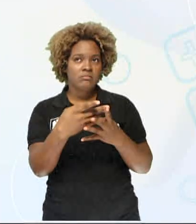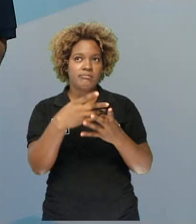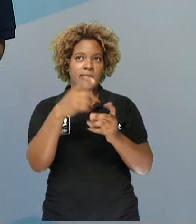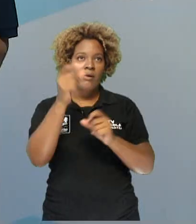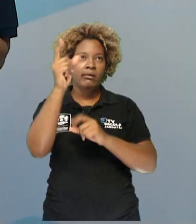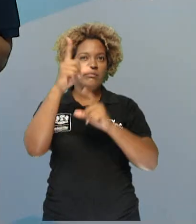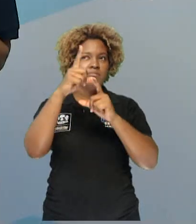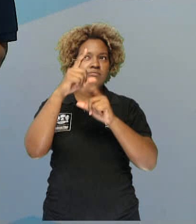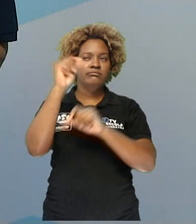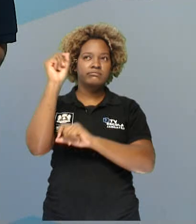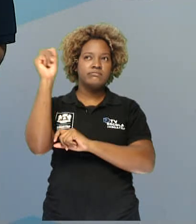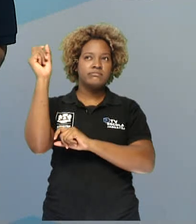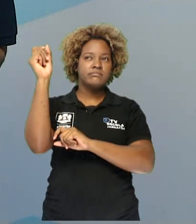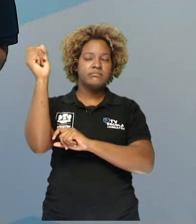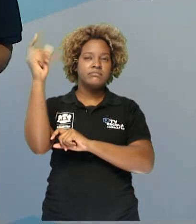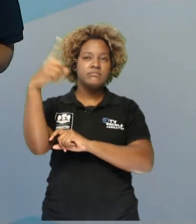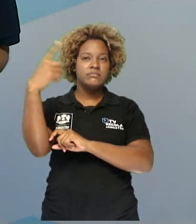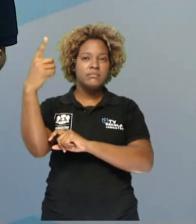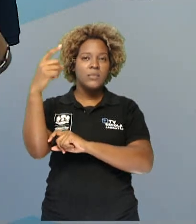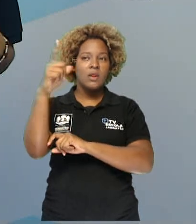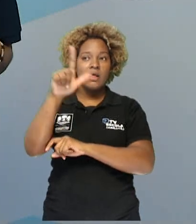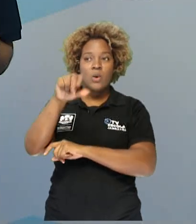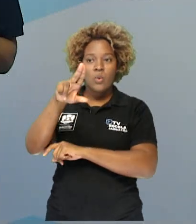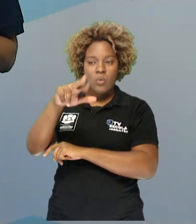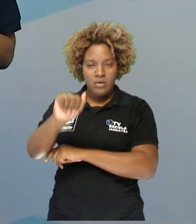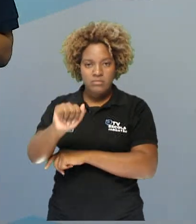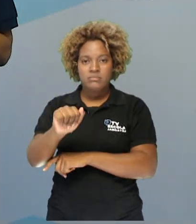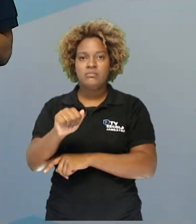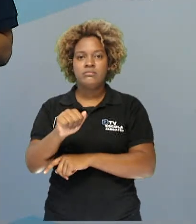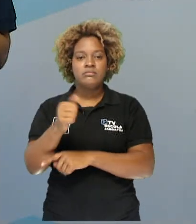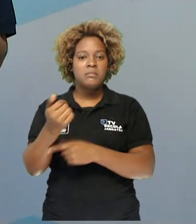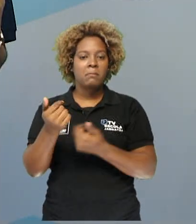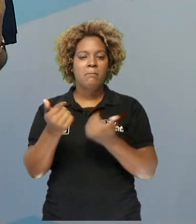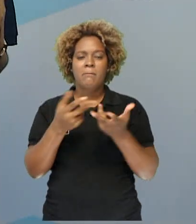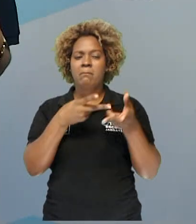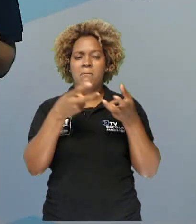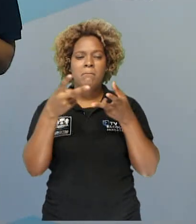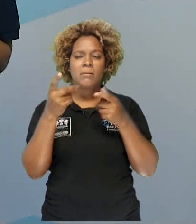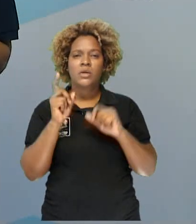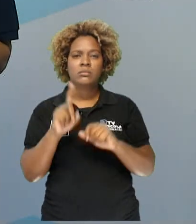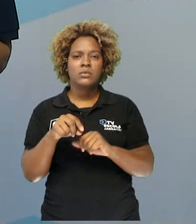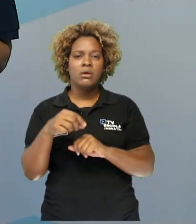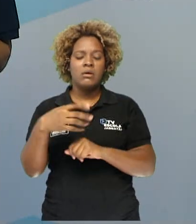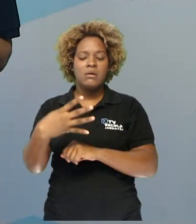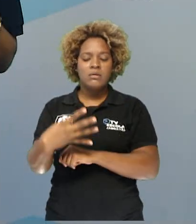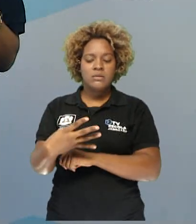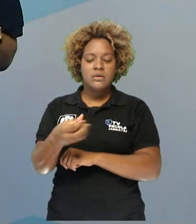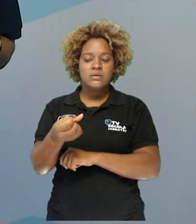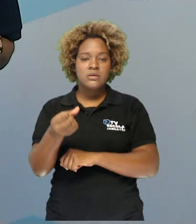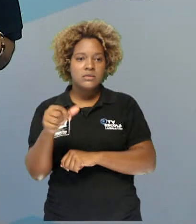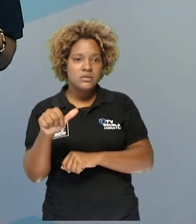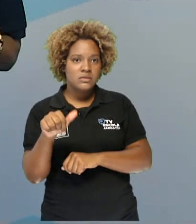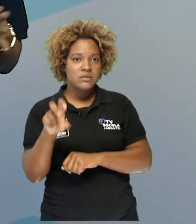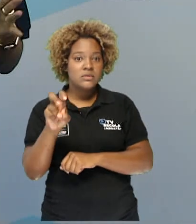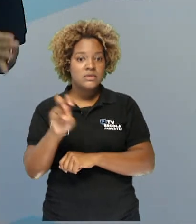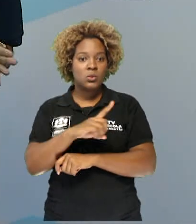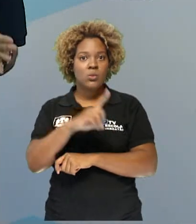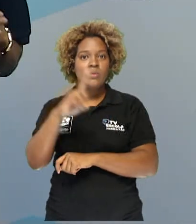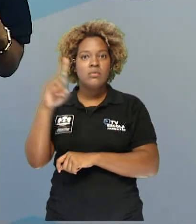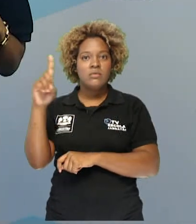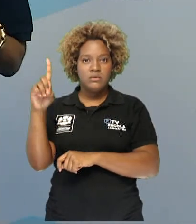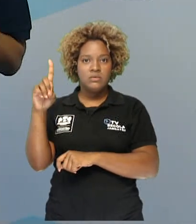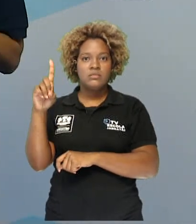Mas veja, perceba que 365 dias, 5 horas e 40 minutos. Se um ano tem